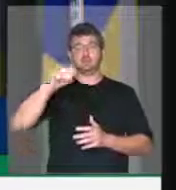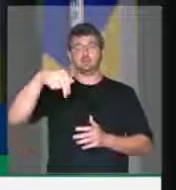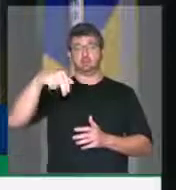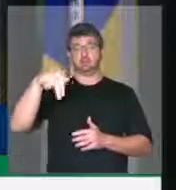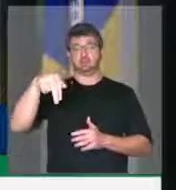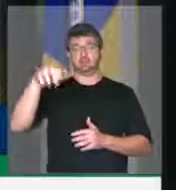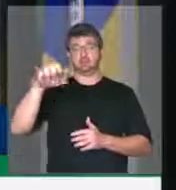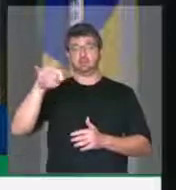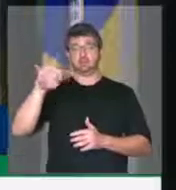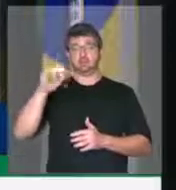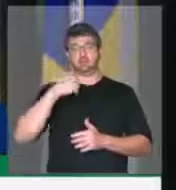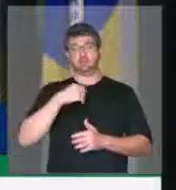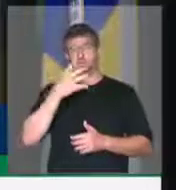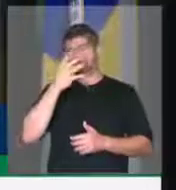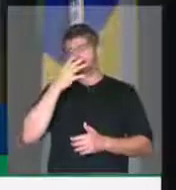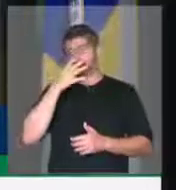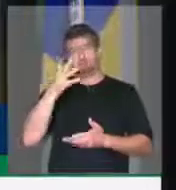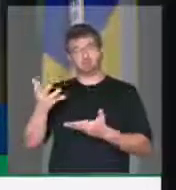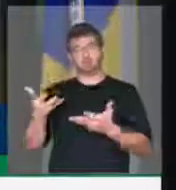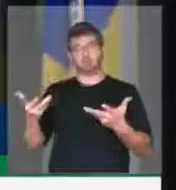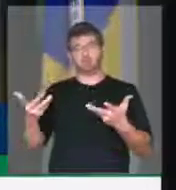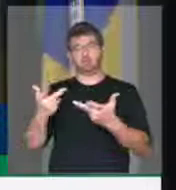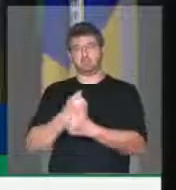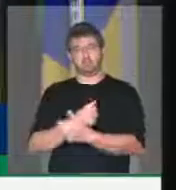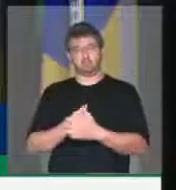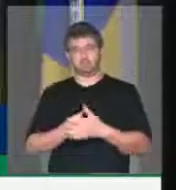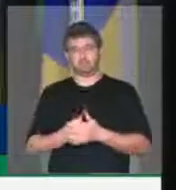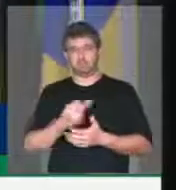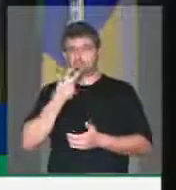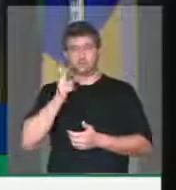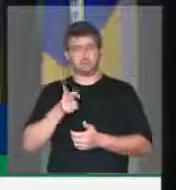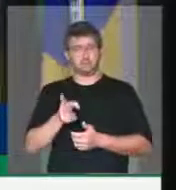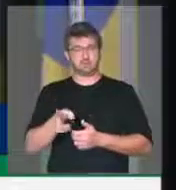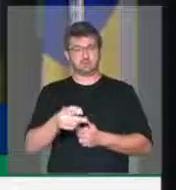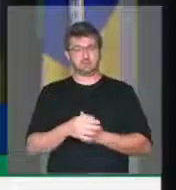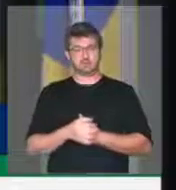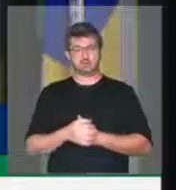não me canso de admirar e citar nesta casa,